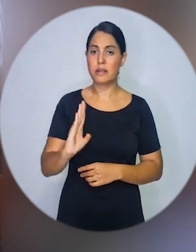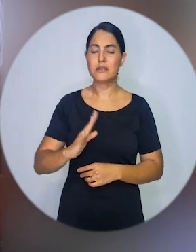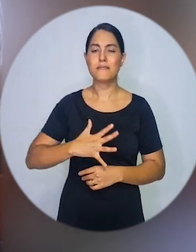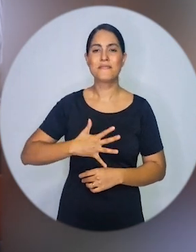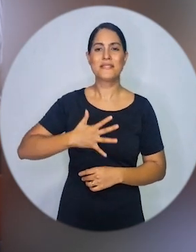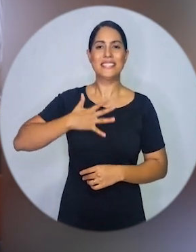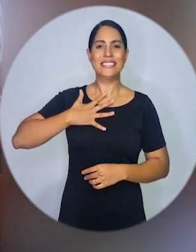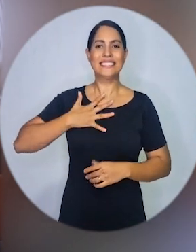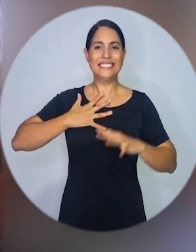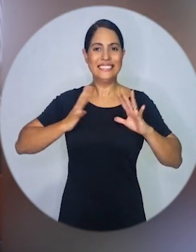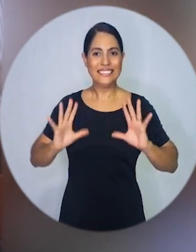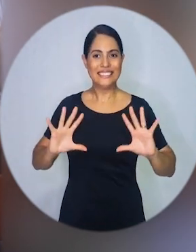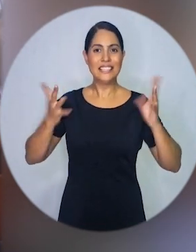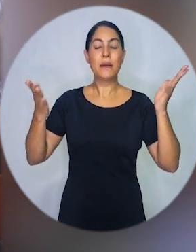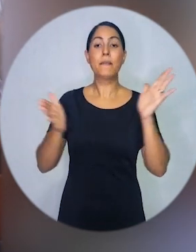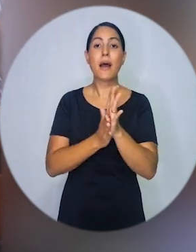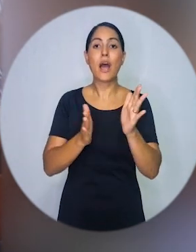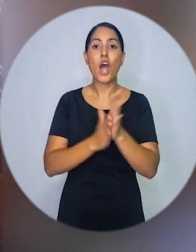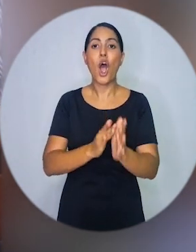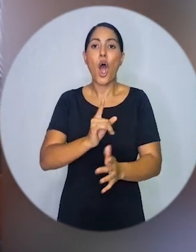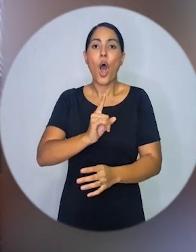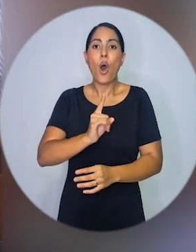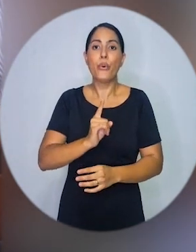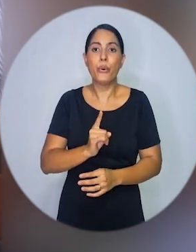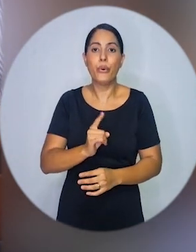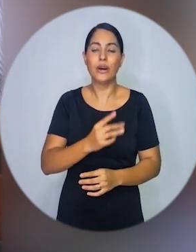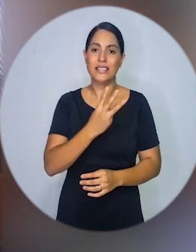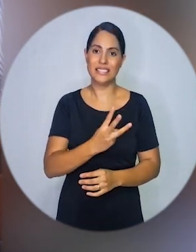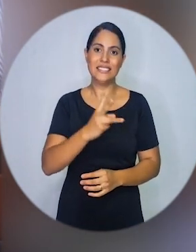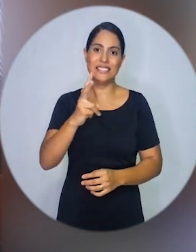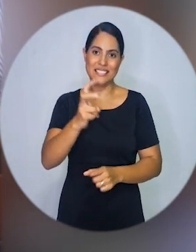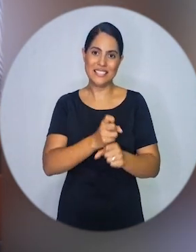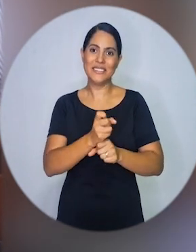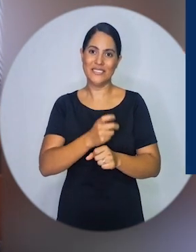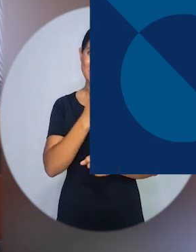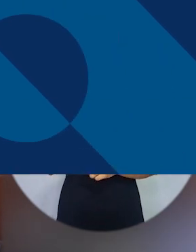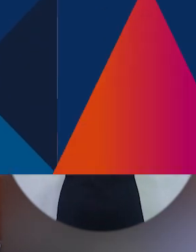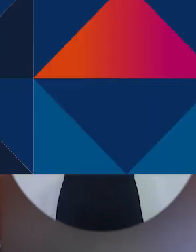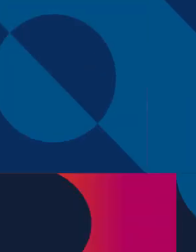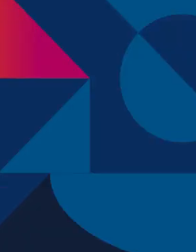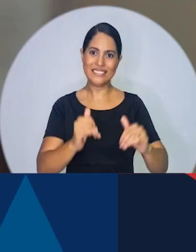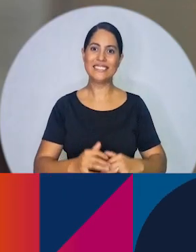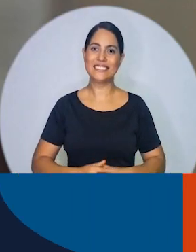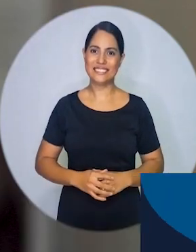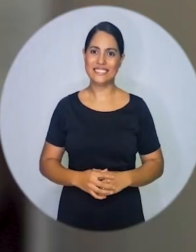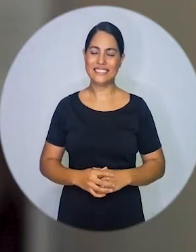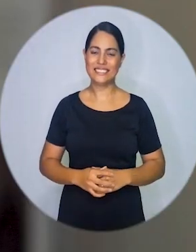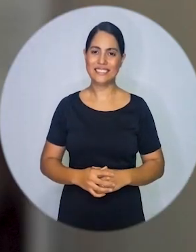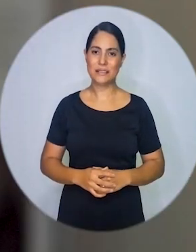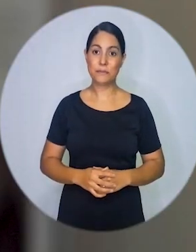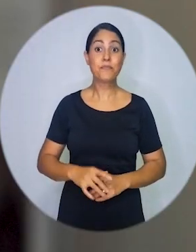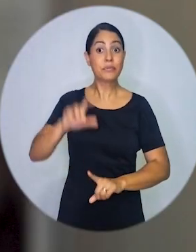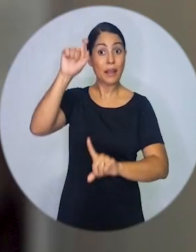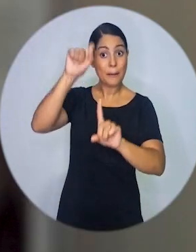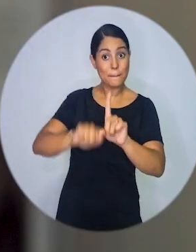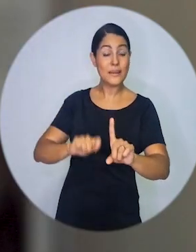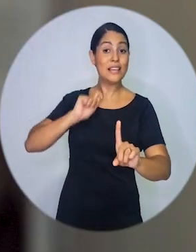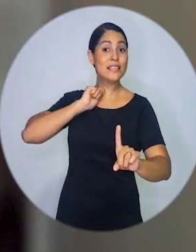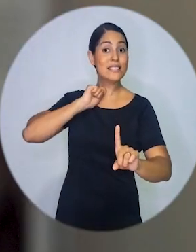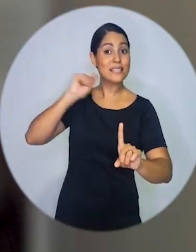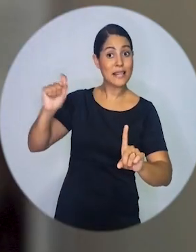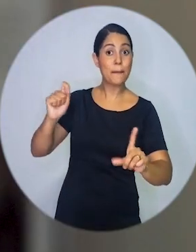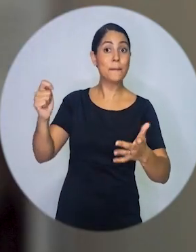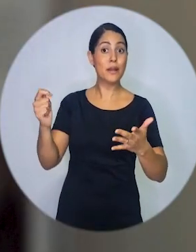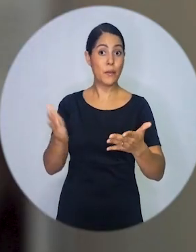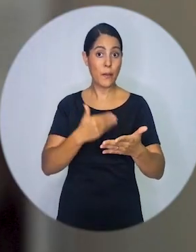advocacia brasileira celebra com regozijo os 35 anos do tribunal. A revista Justiça e Cidadania,